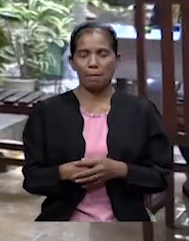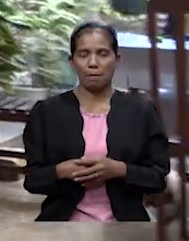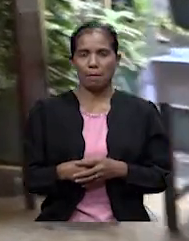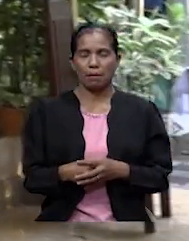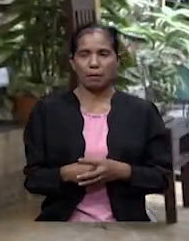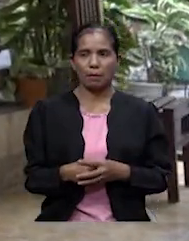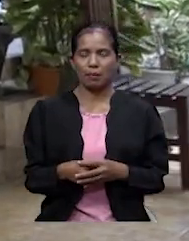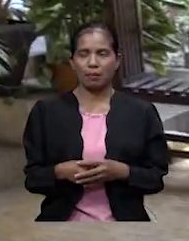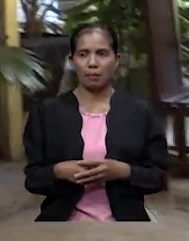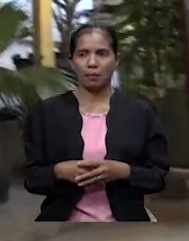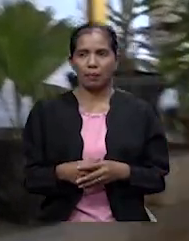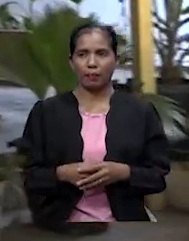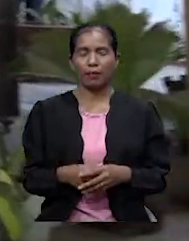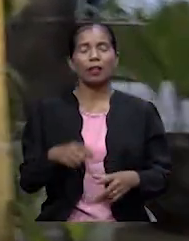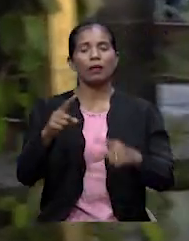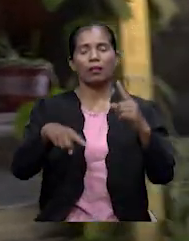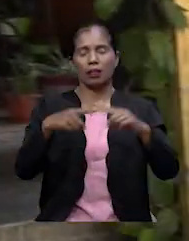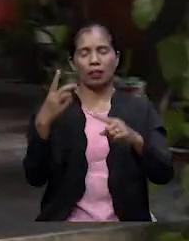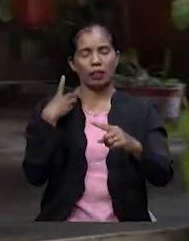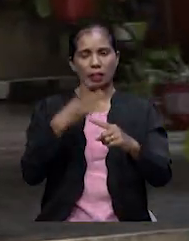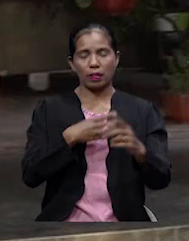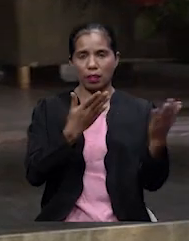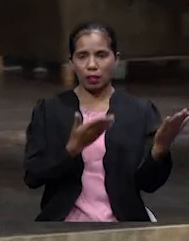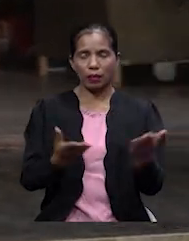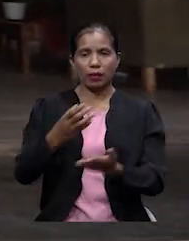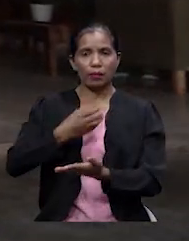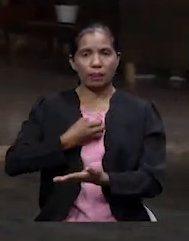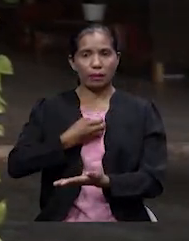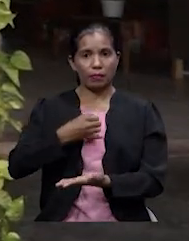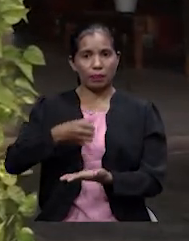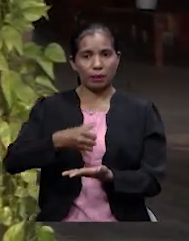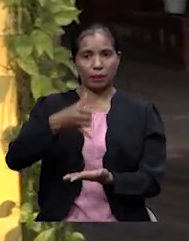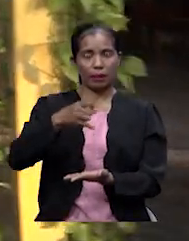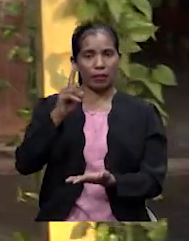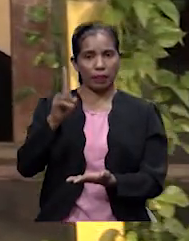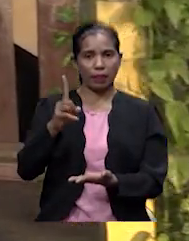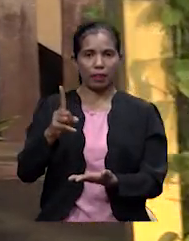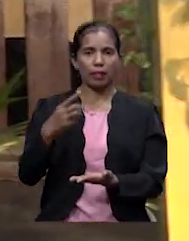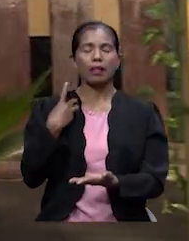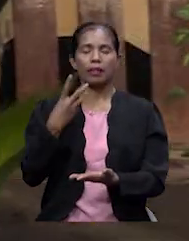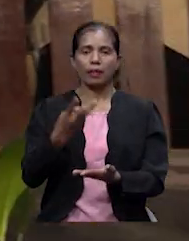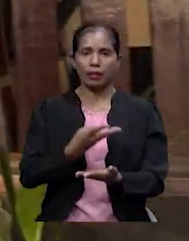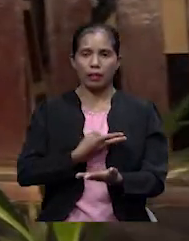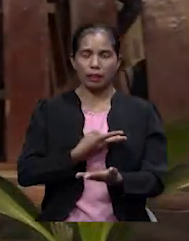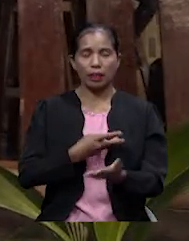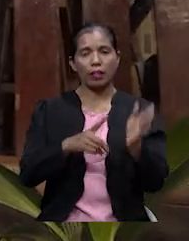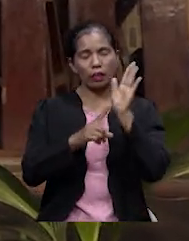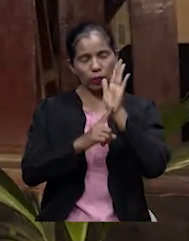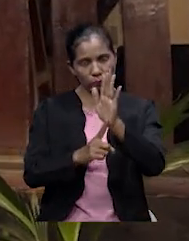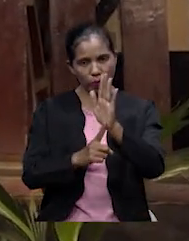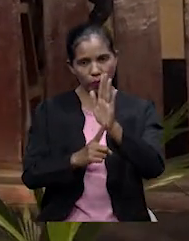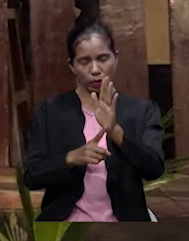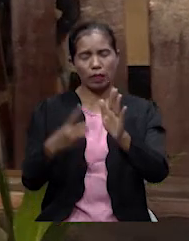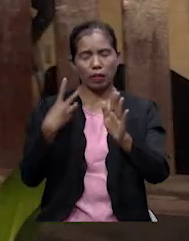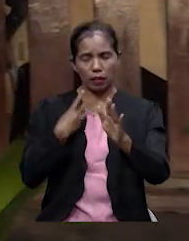ita mehiri ita lori di medalha ita ita tudo da kata Se de